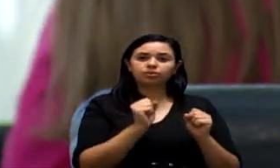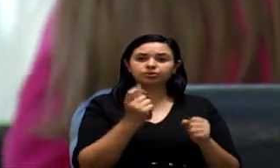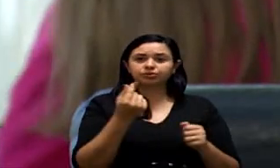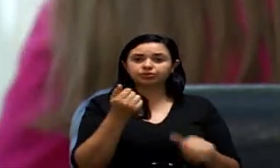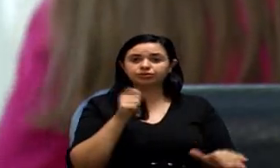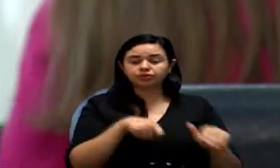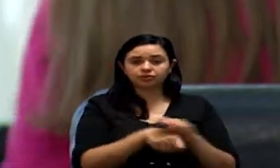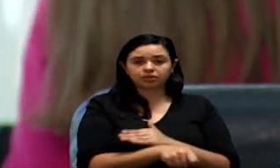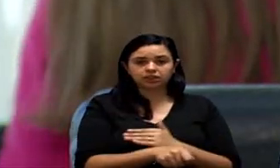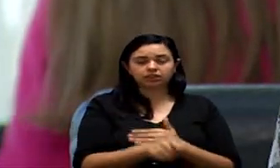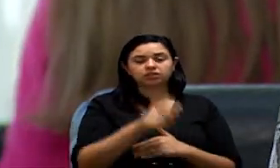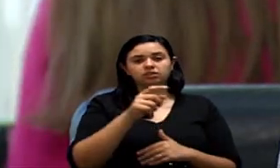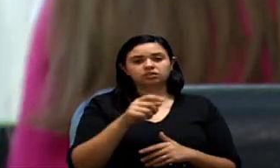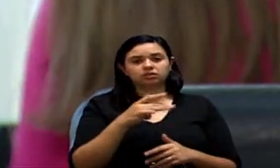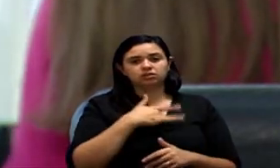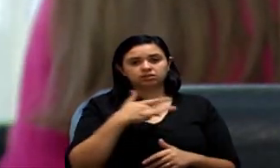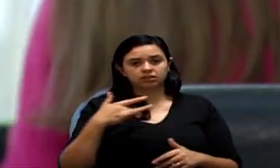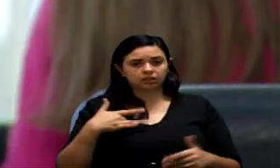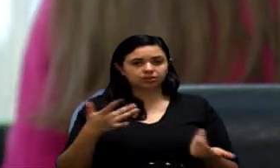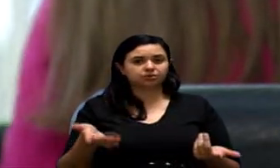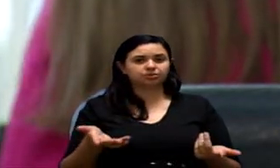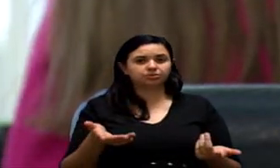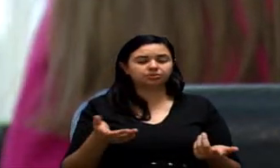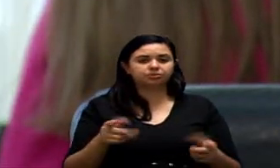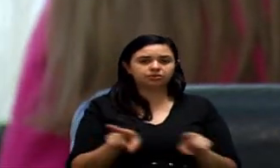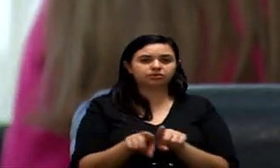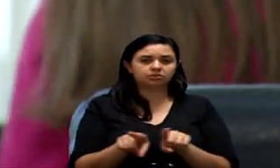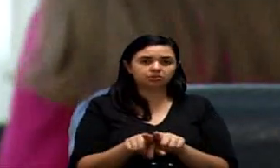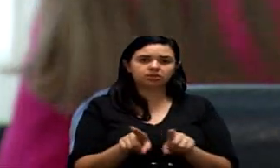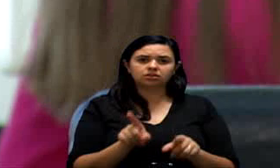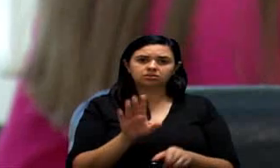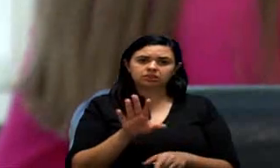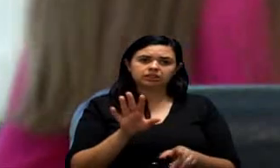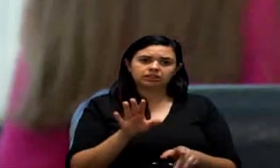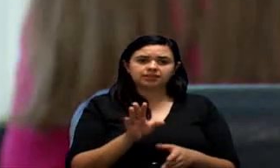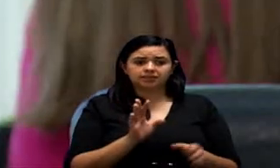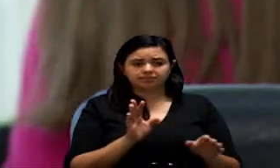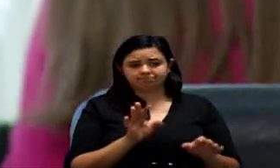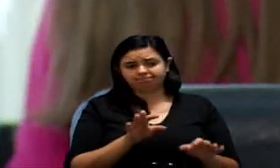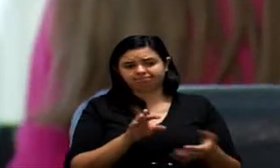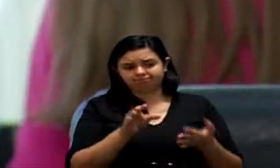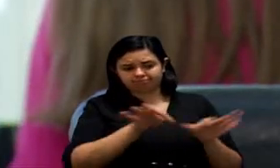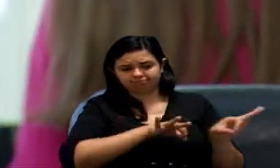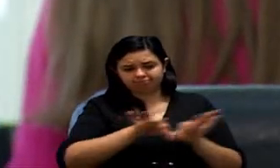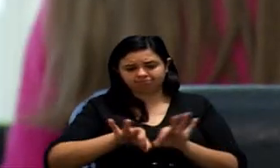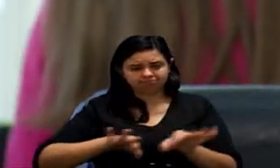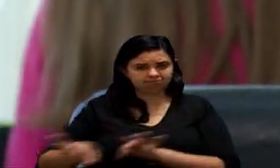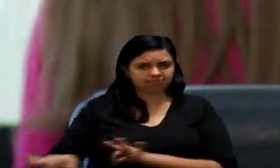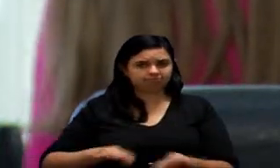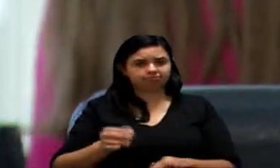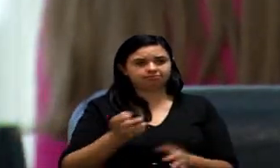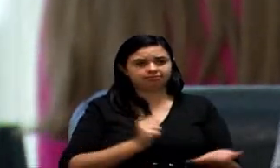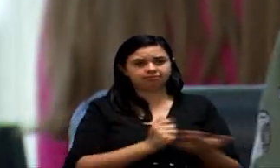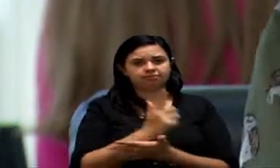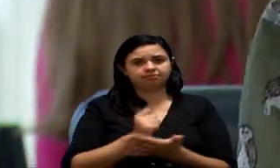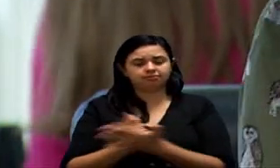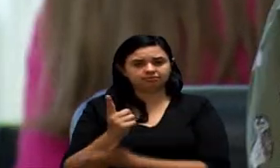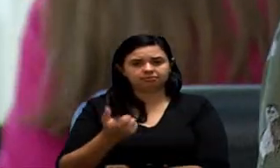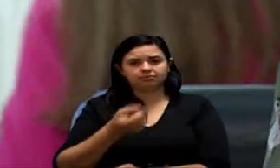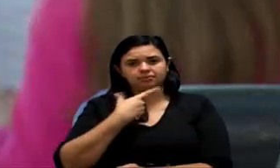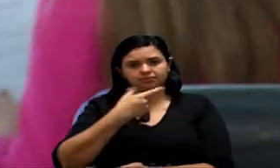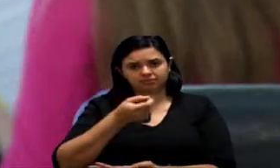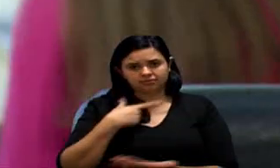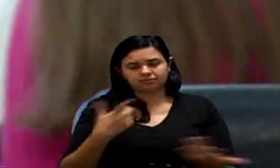saúde, ampliando, porque se está tendo falta de planejamento na compra da licitação ou se teve erro, vamos tentar mudar, vamos